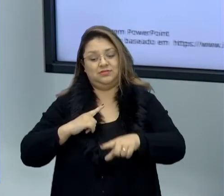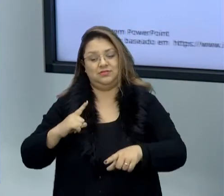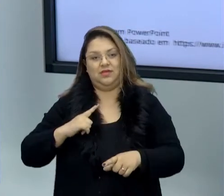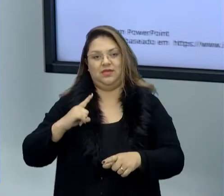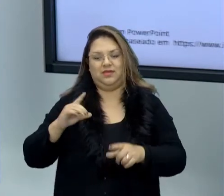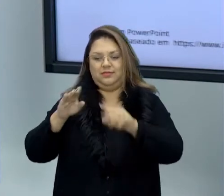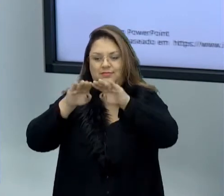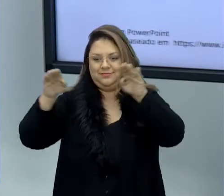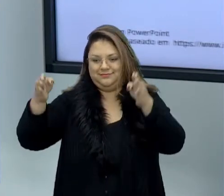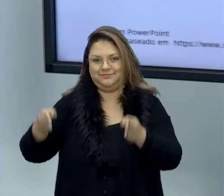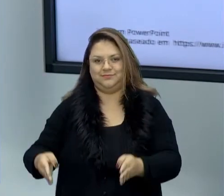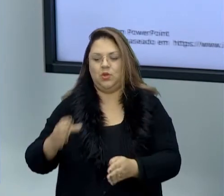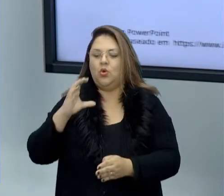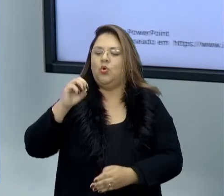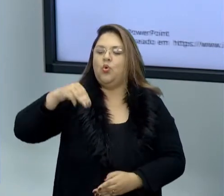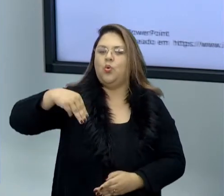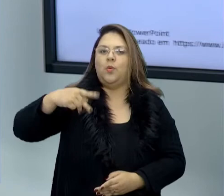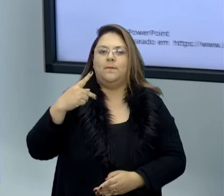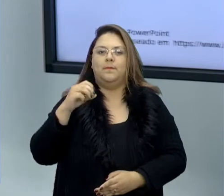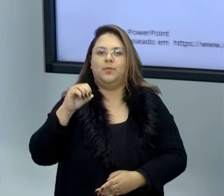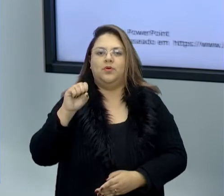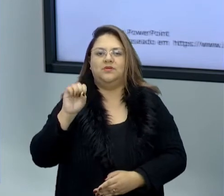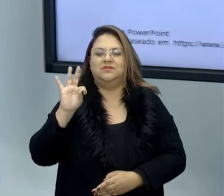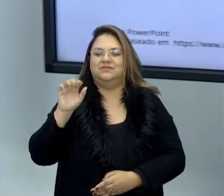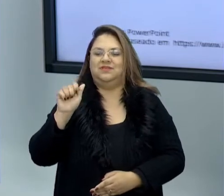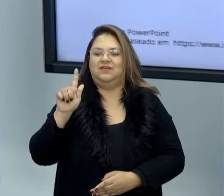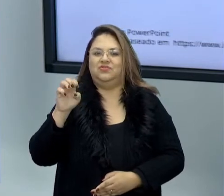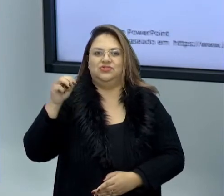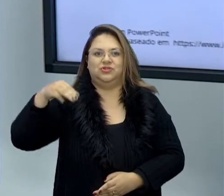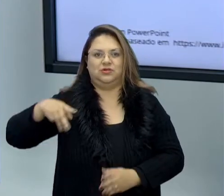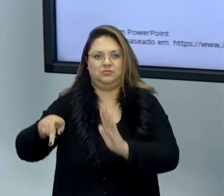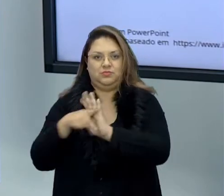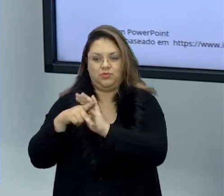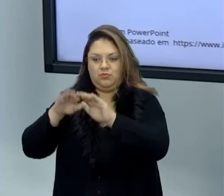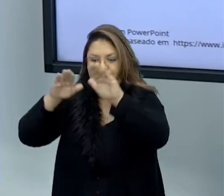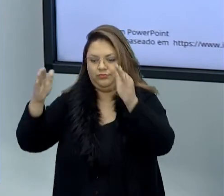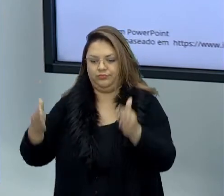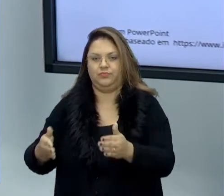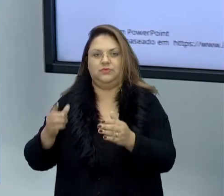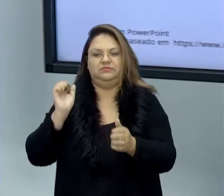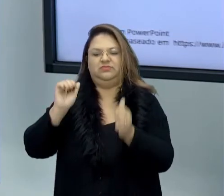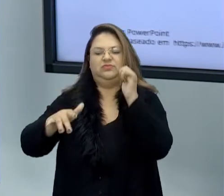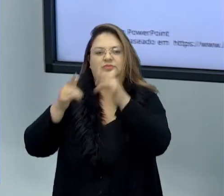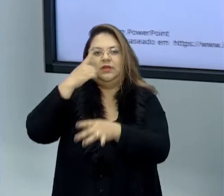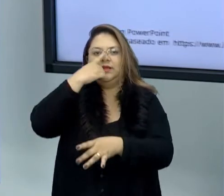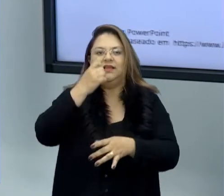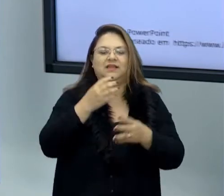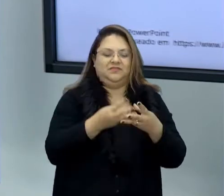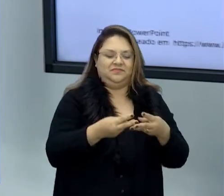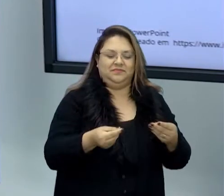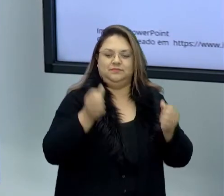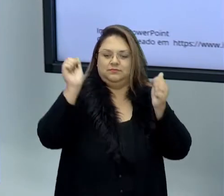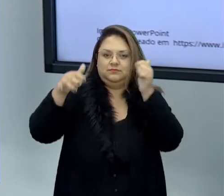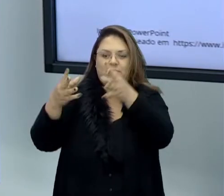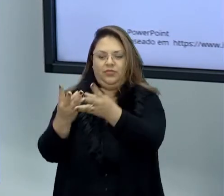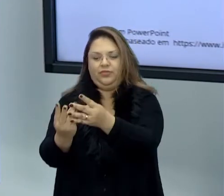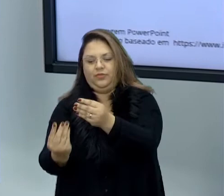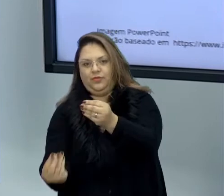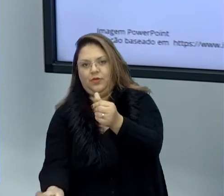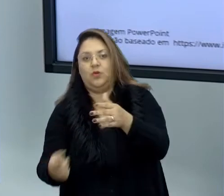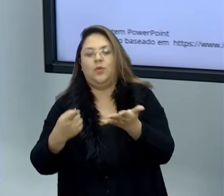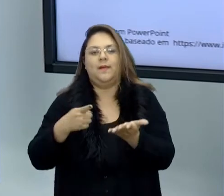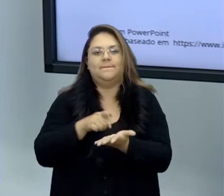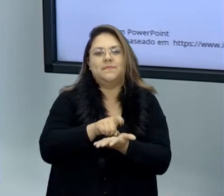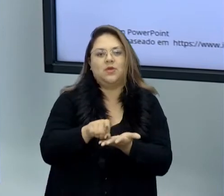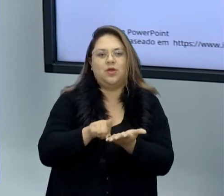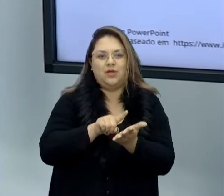em casa. No caso de zona rural, fica mais fácil ainda, né, tem um minhocário, uma composteira ali,